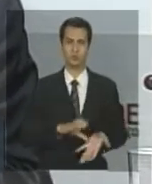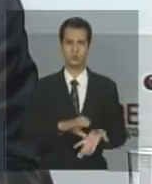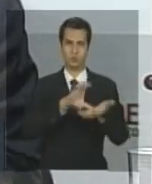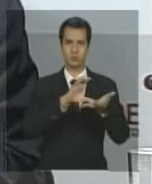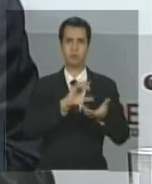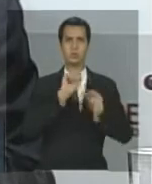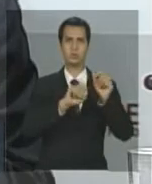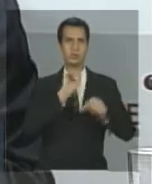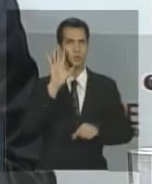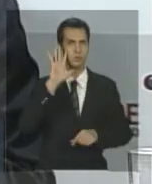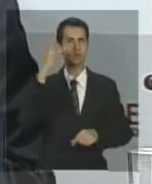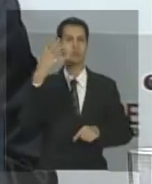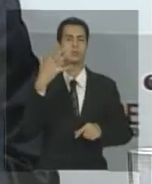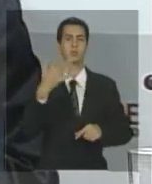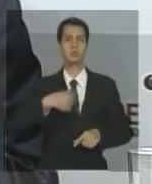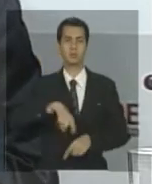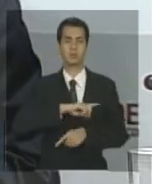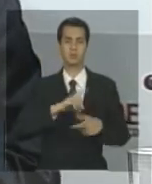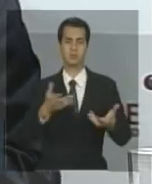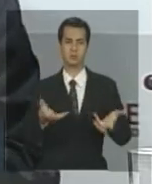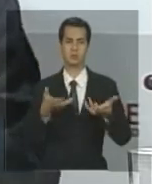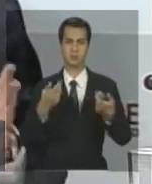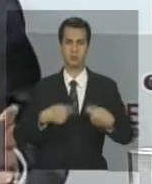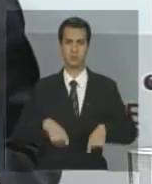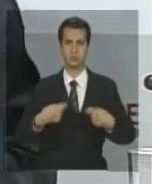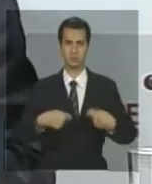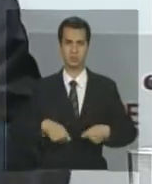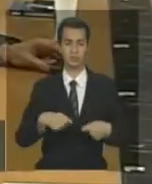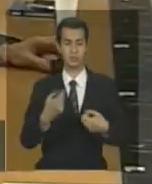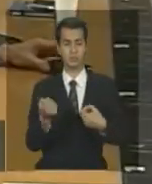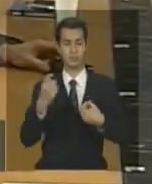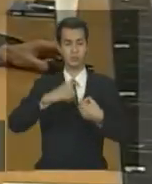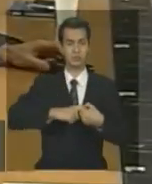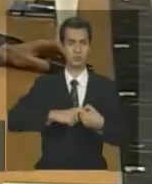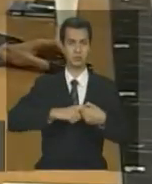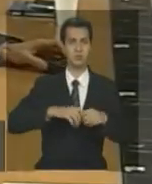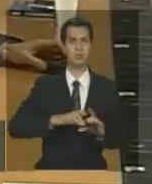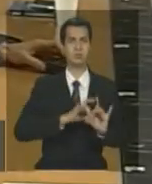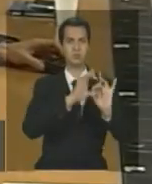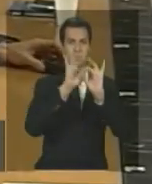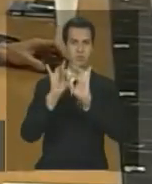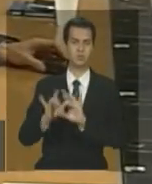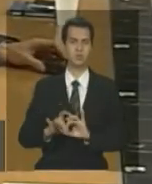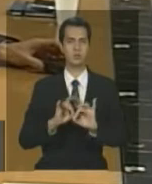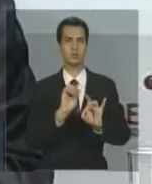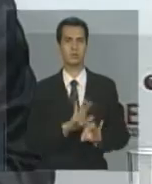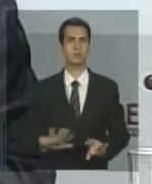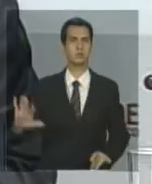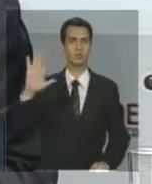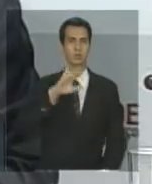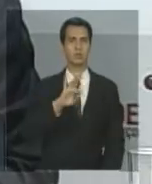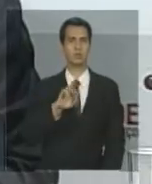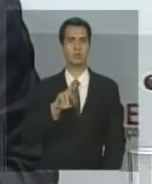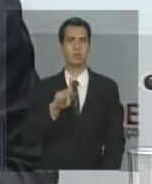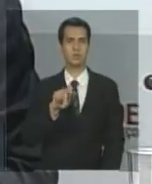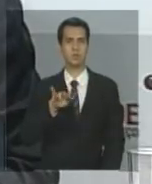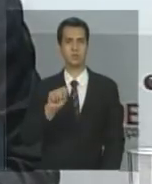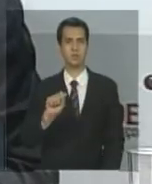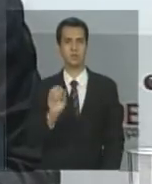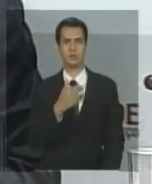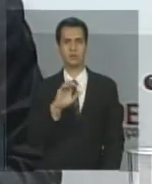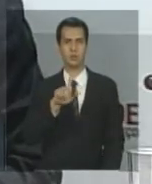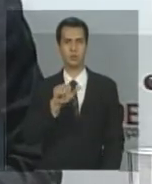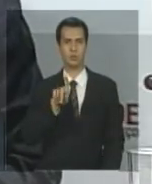foi incorporarmos a rede que já existe, a nossa rede nacional de terapia celular, que o Ministério da